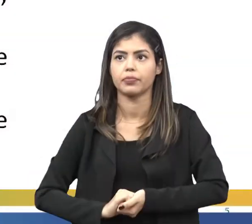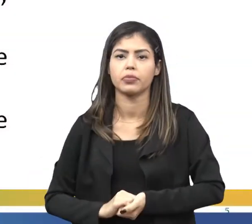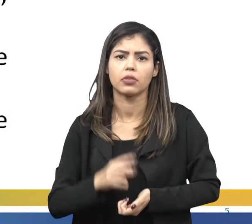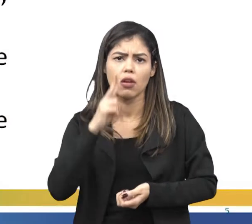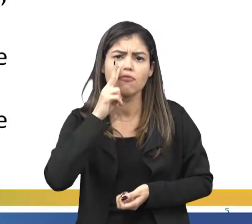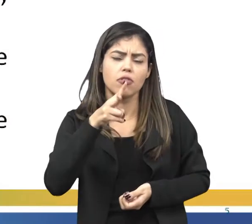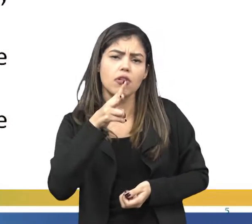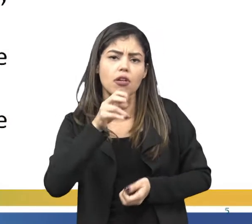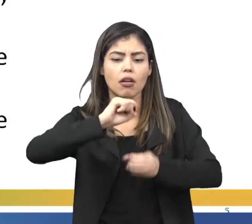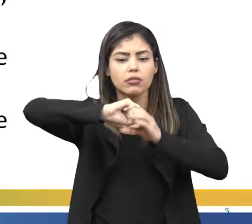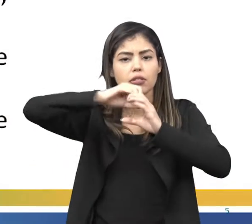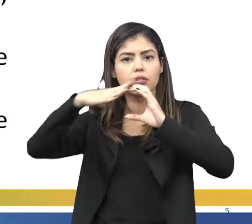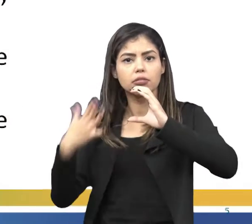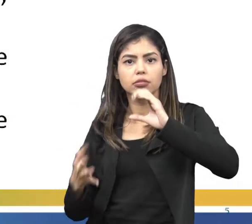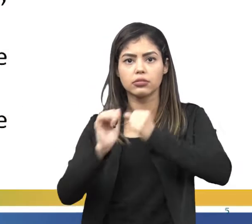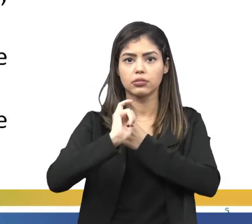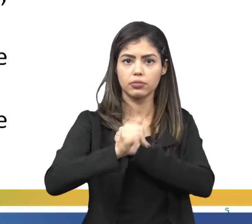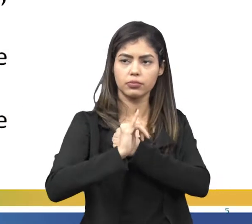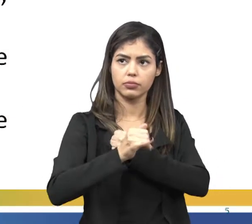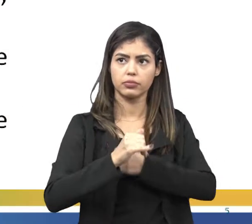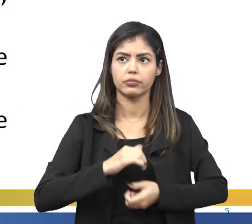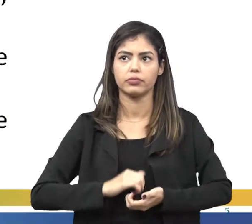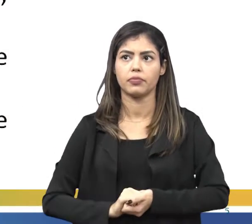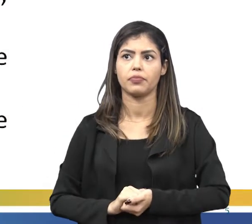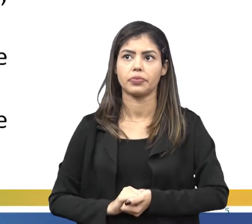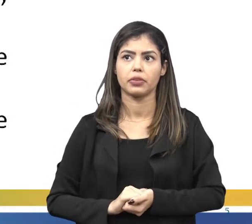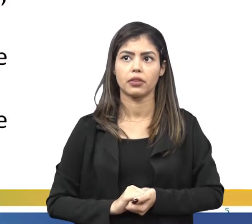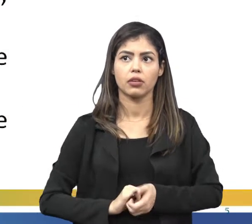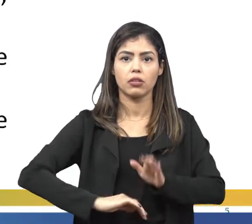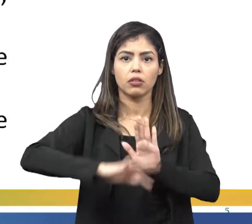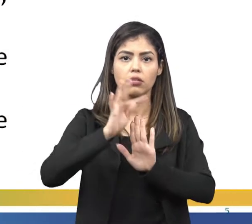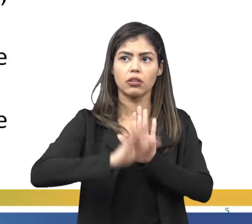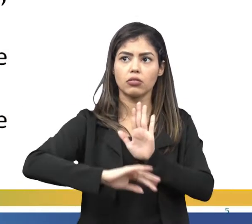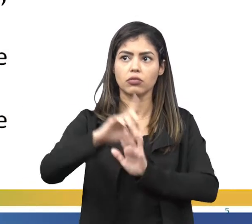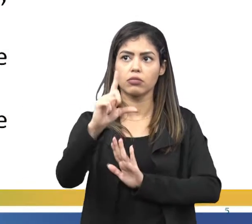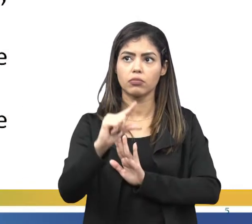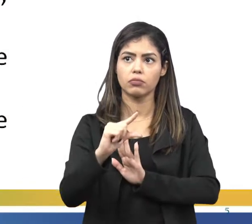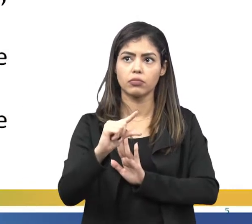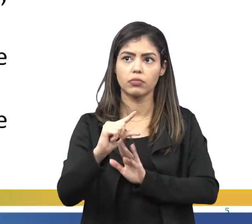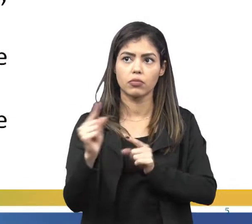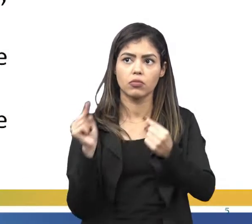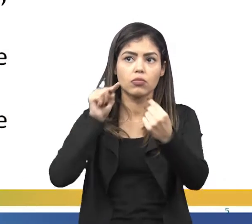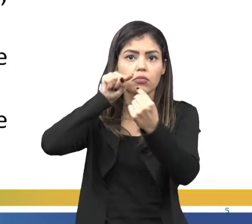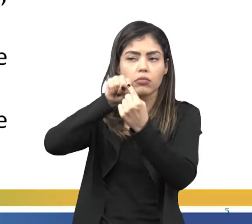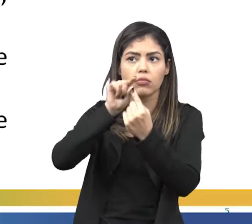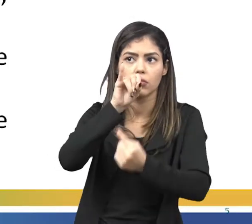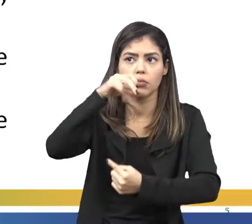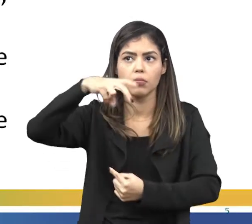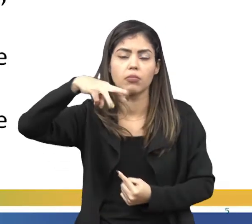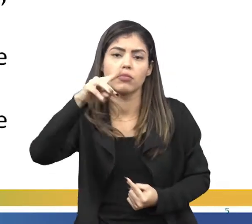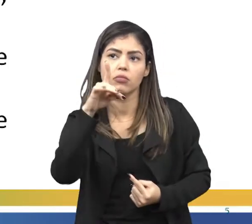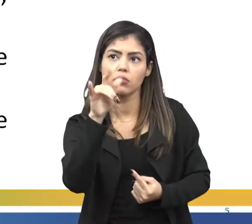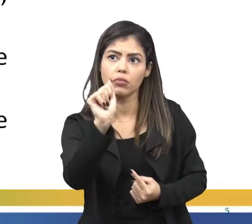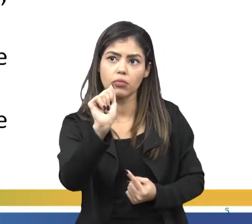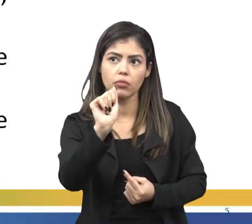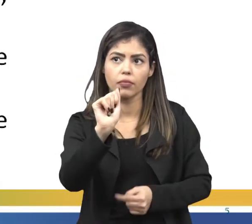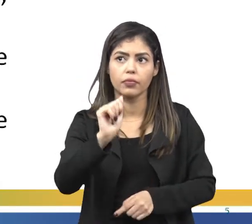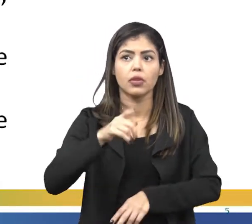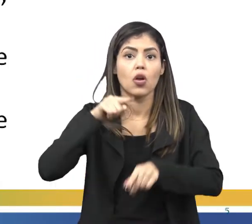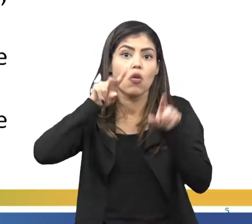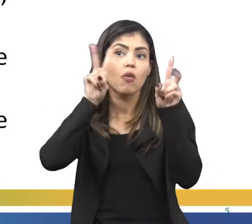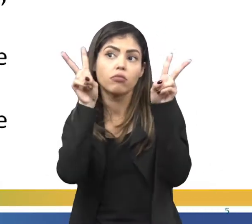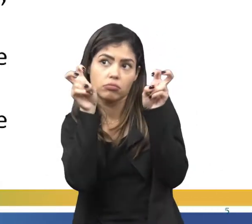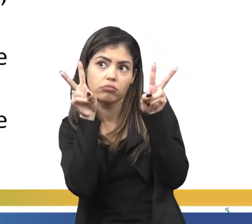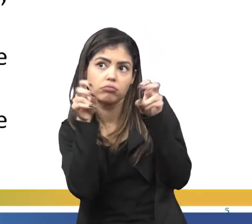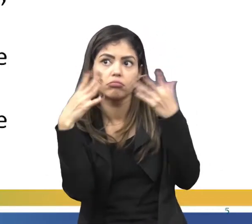Acompanhe aí as características da crônica. As crônicas são textos curtos, conectados a um contexto imediato, trata